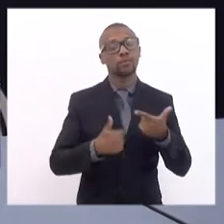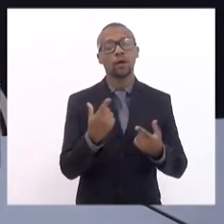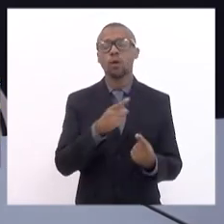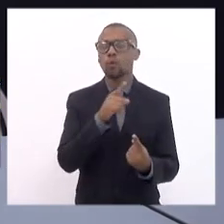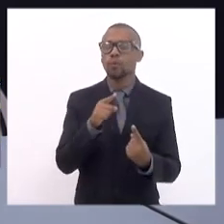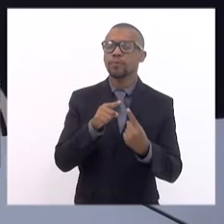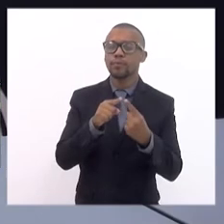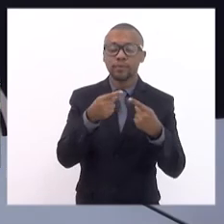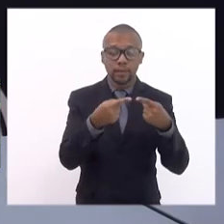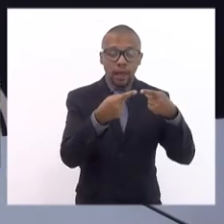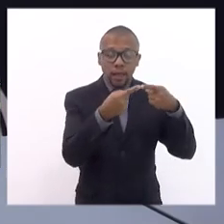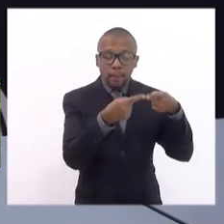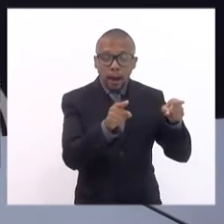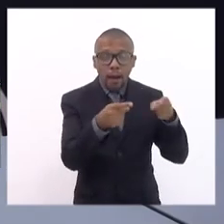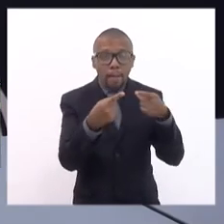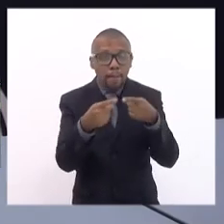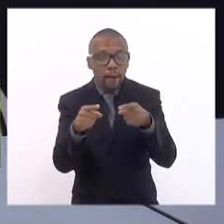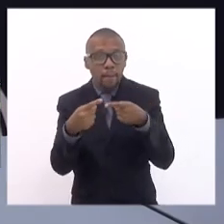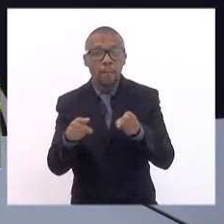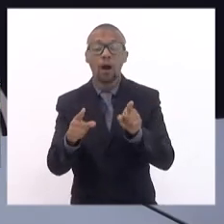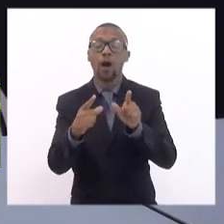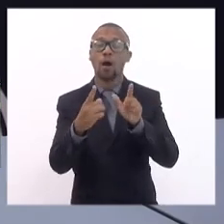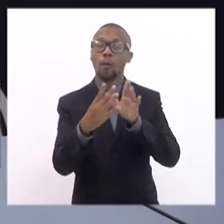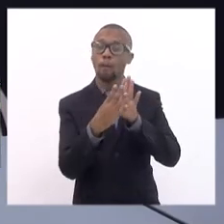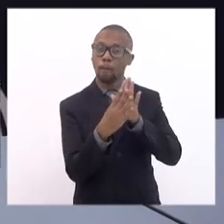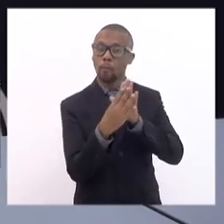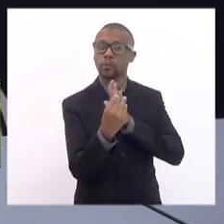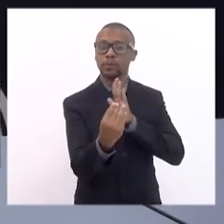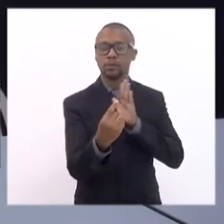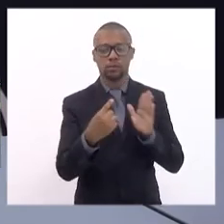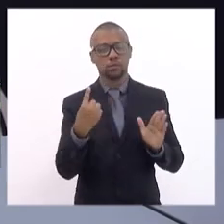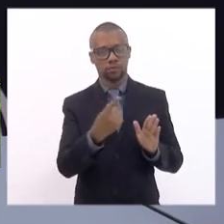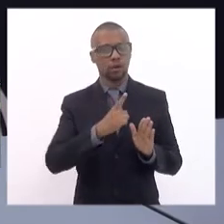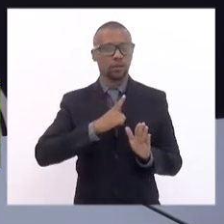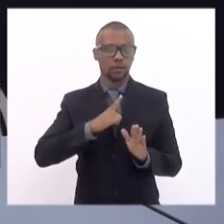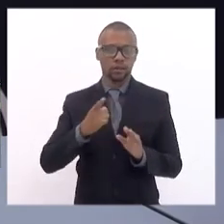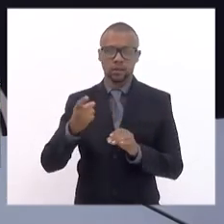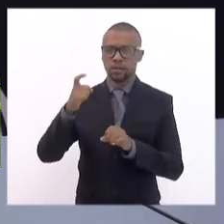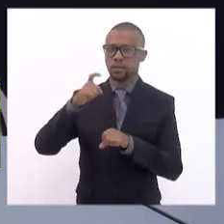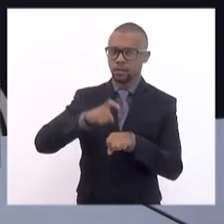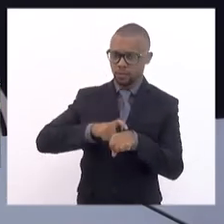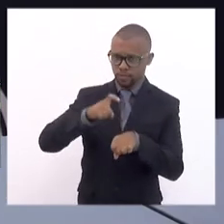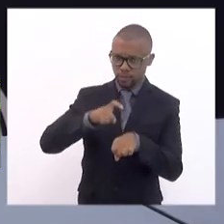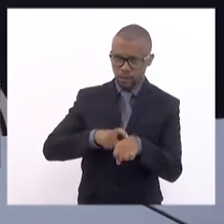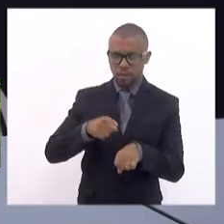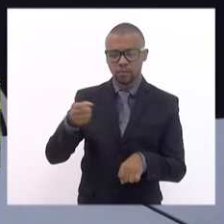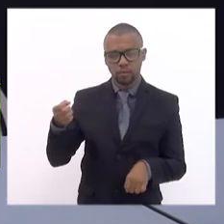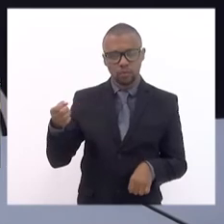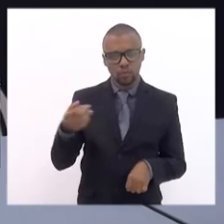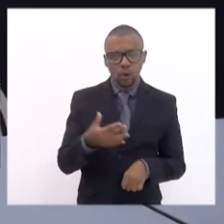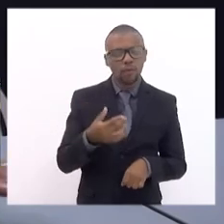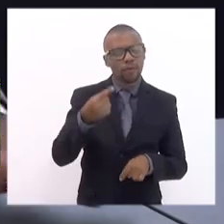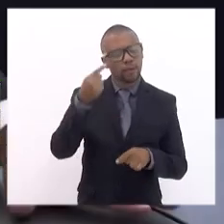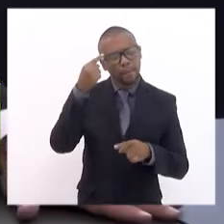inaugurações. O único formato que a gente vai ter nesse momento novo de inovação vai